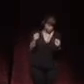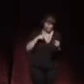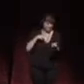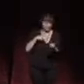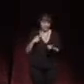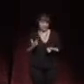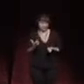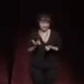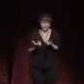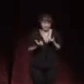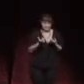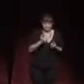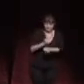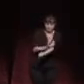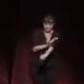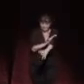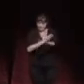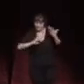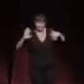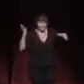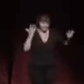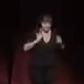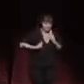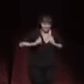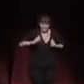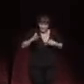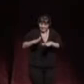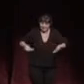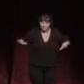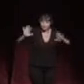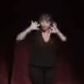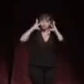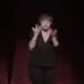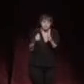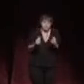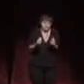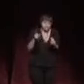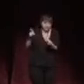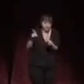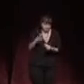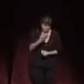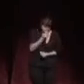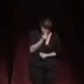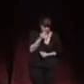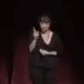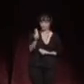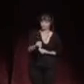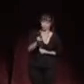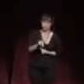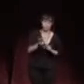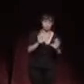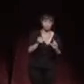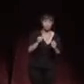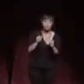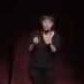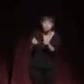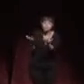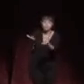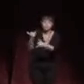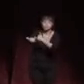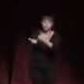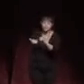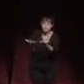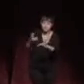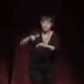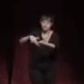emoções e temores e coisas terríveis nas vidas que eles não sabem como resolver. Mas mais do que mantê-los calados, oferecemos brincar, ler,